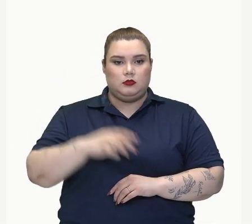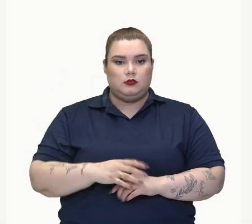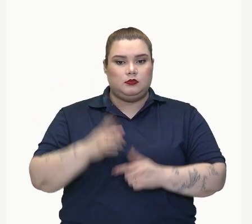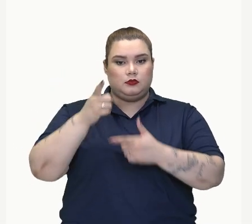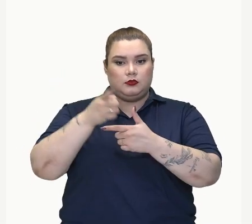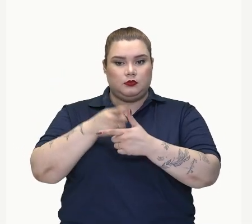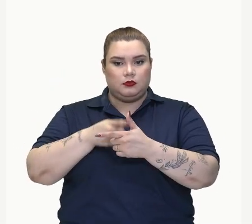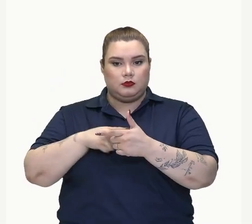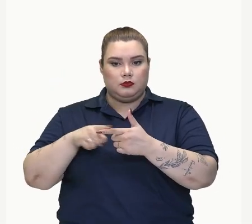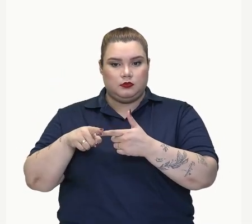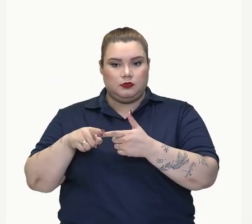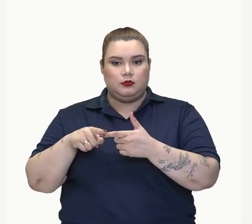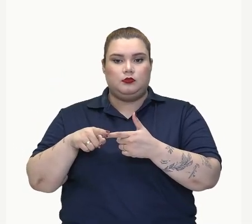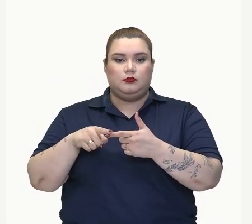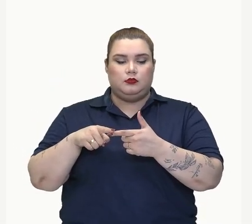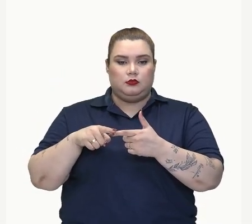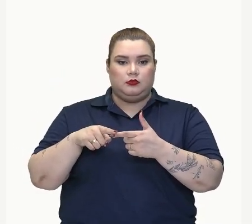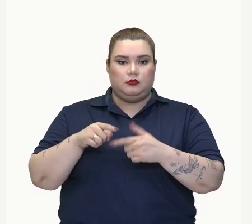dividido